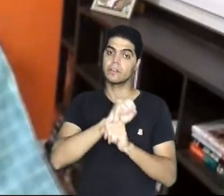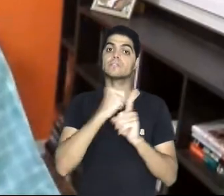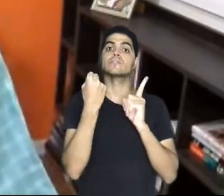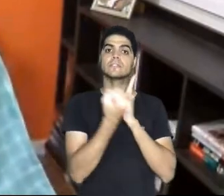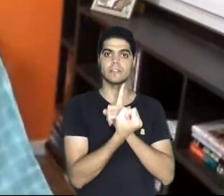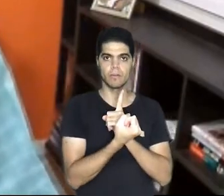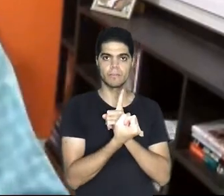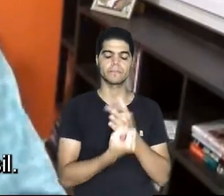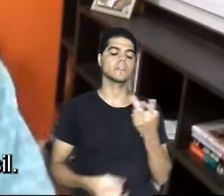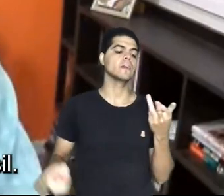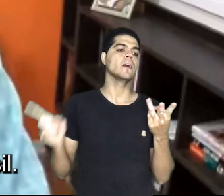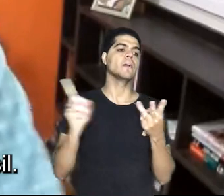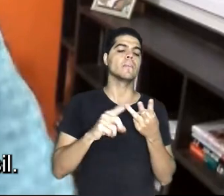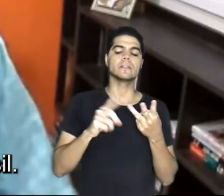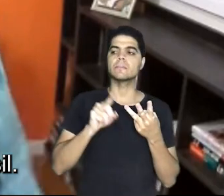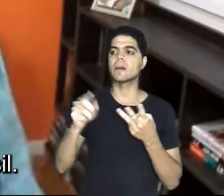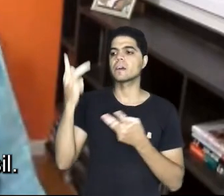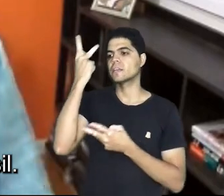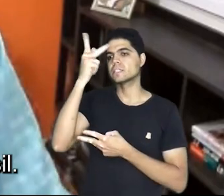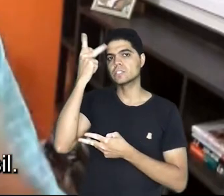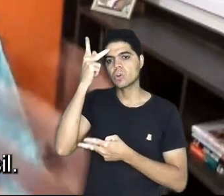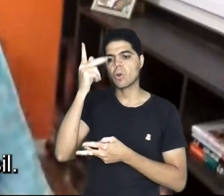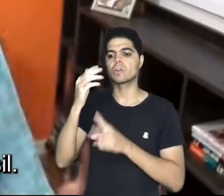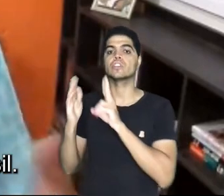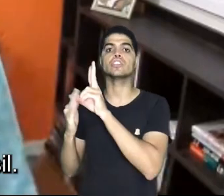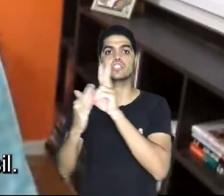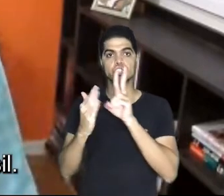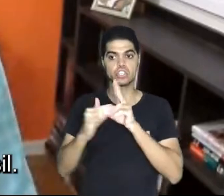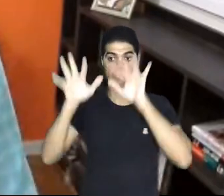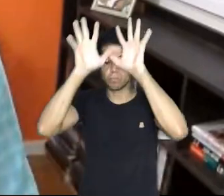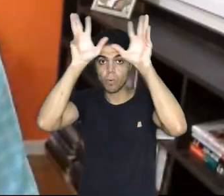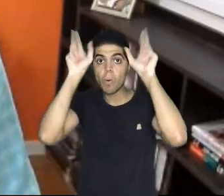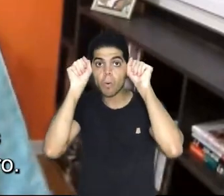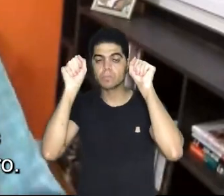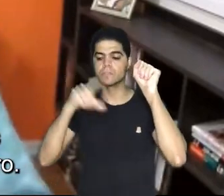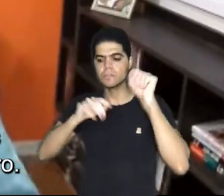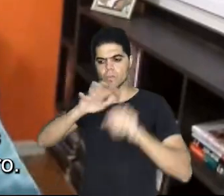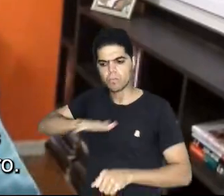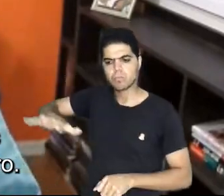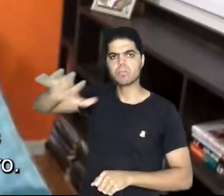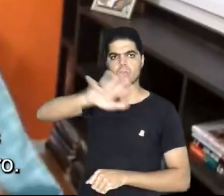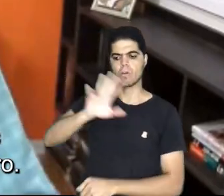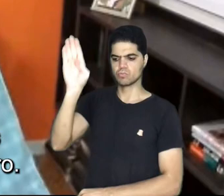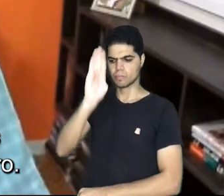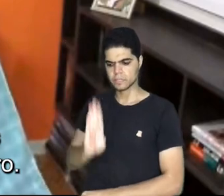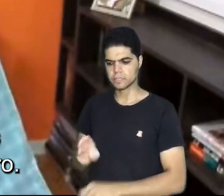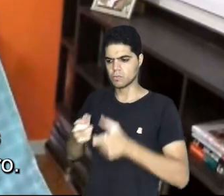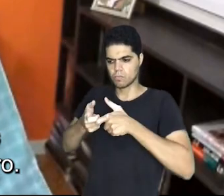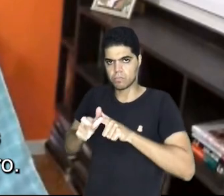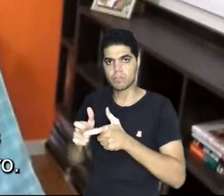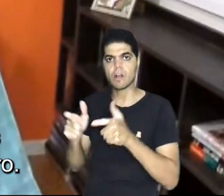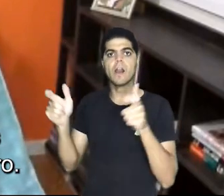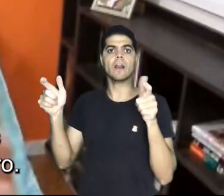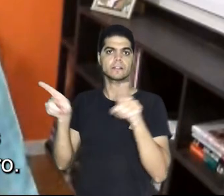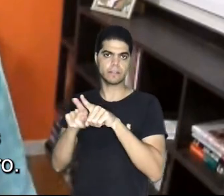de historiadores da chamada história indígena, que é um campo em crescimento no Brasil. Pode ser que sejam dos